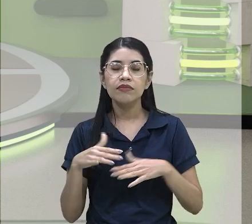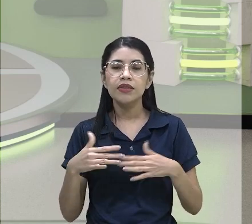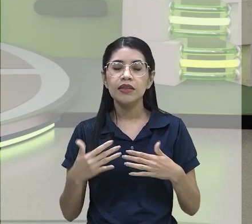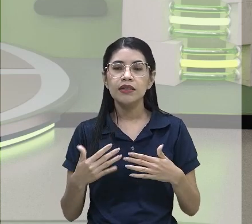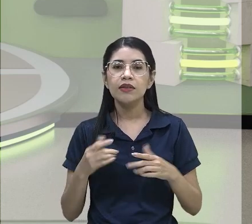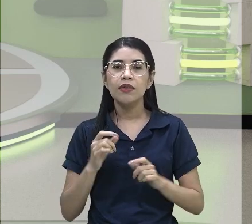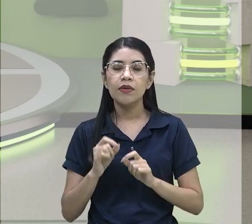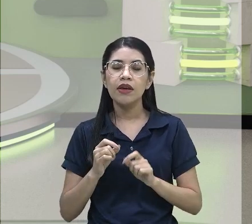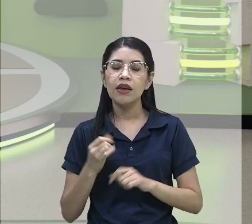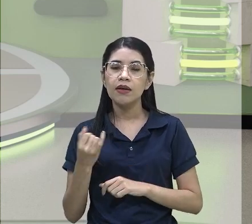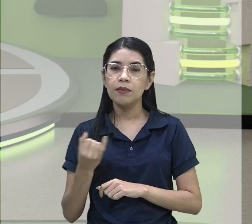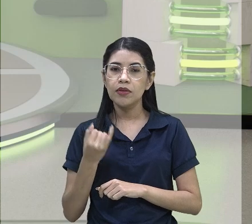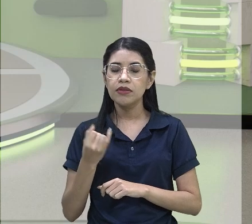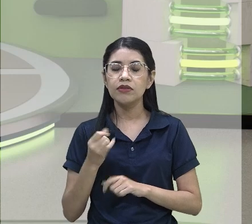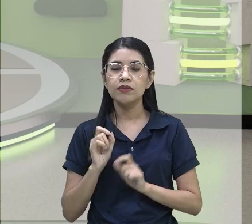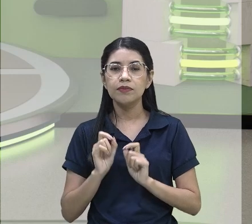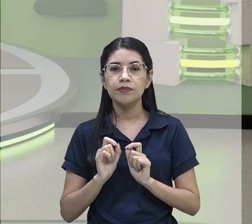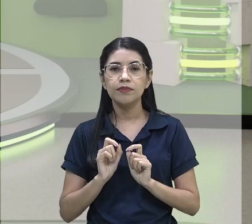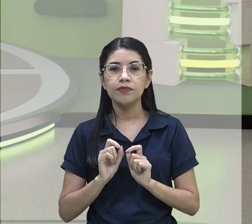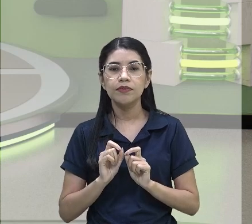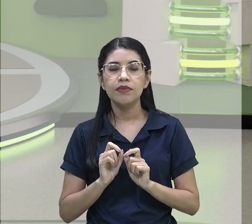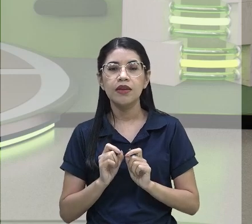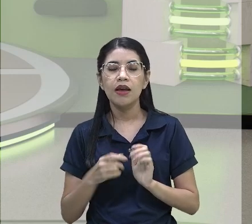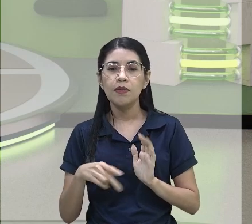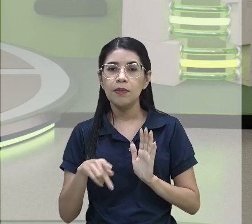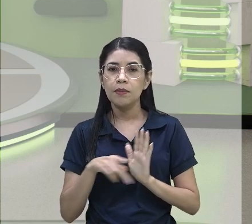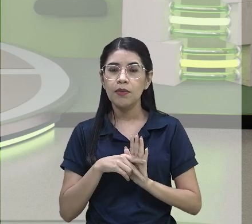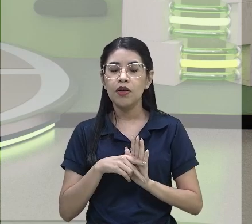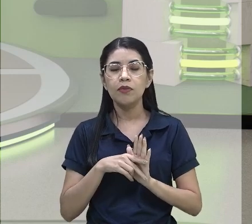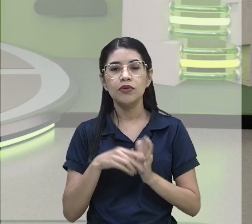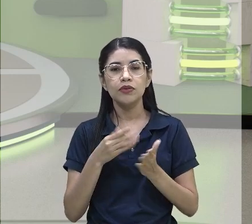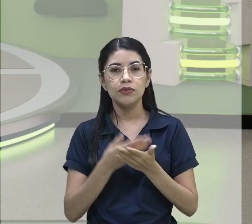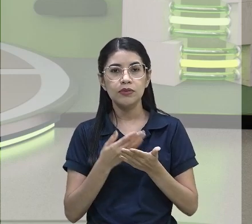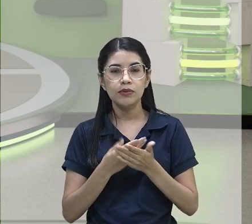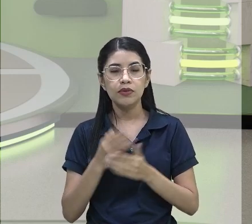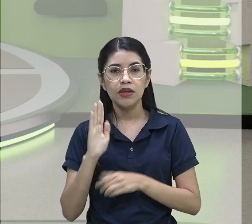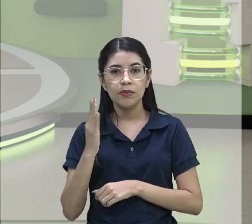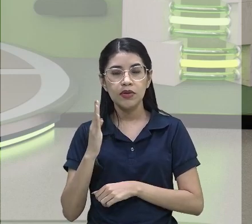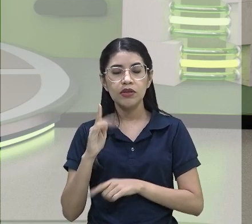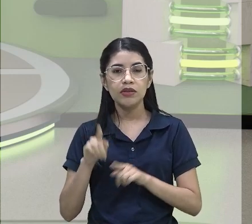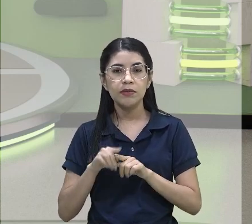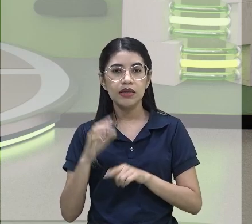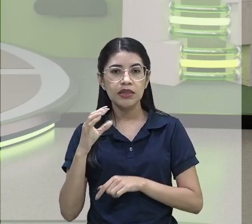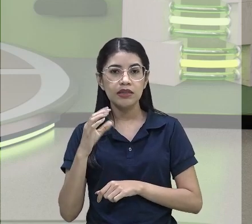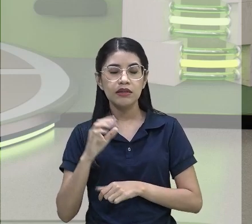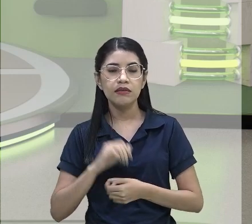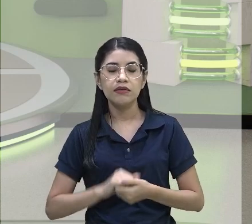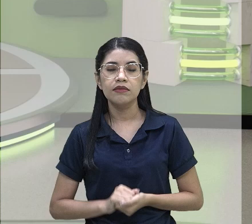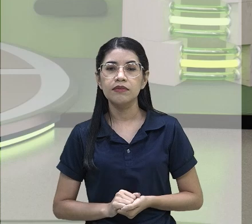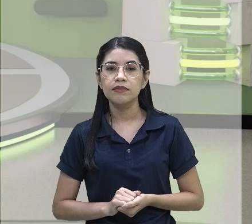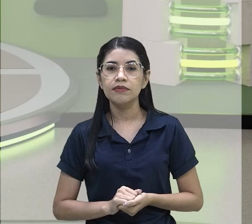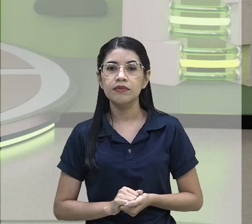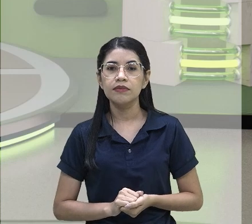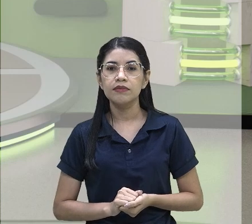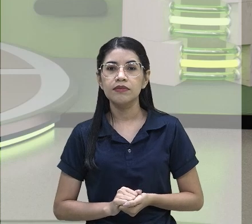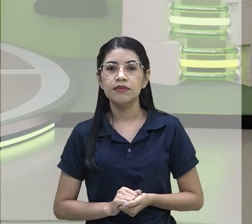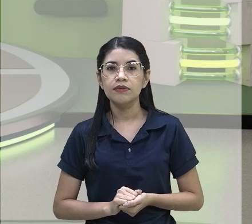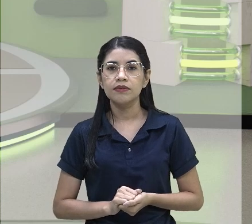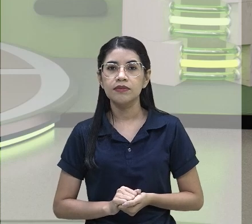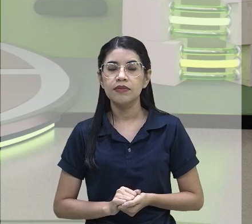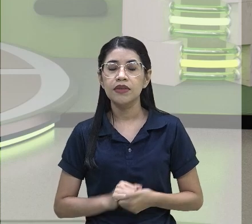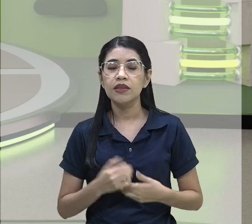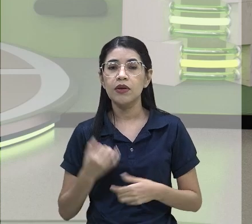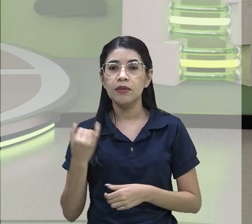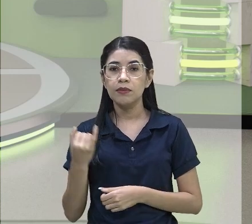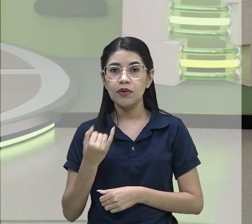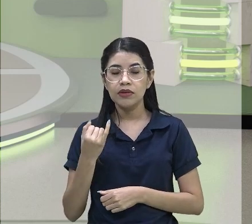ele é um componente central da parte do estudo da biologia nas ciências aplicadas. Então, ele é essencial